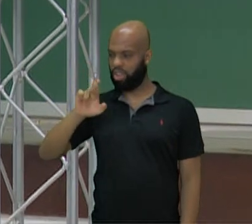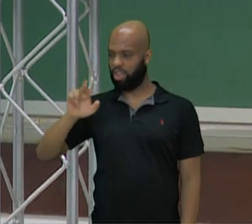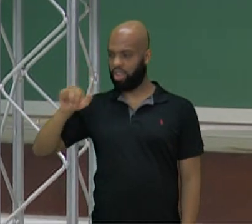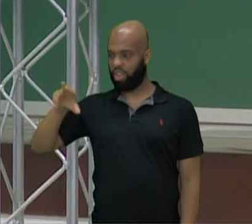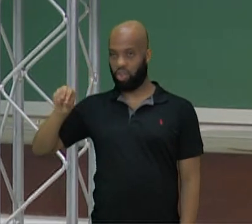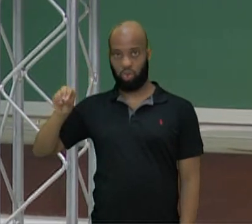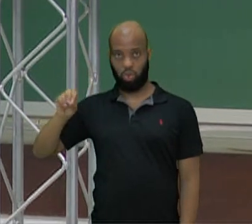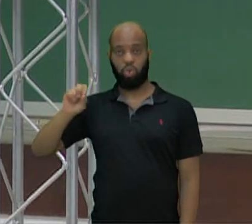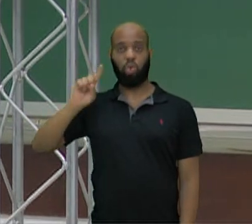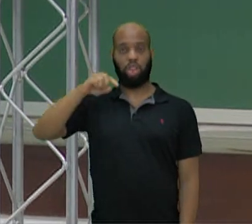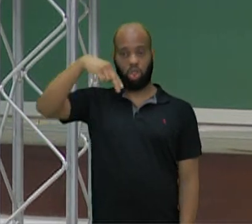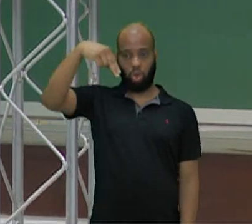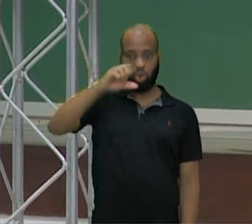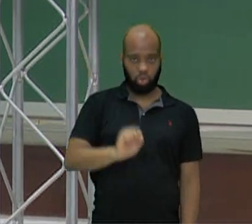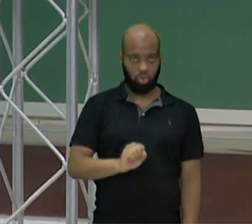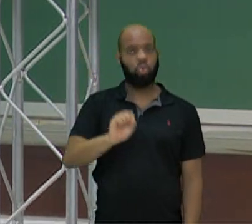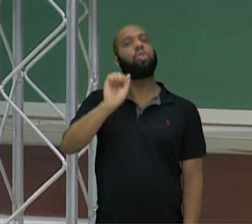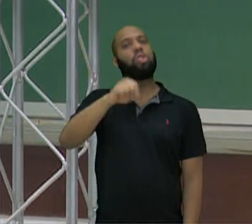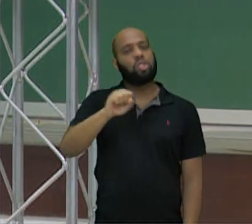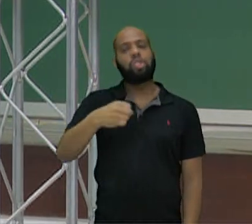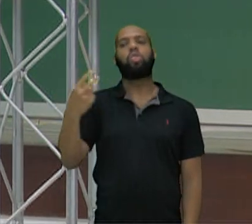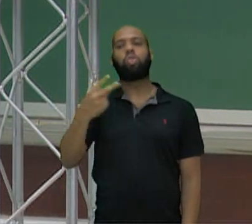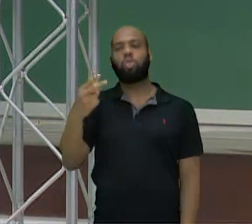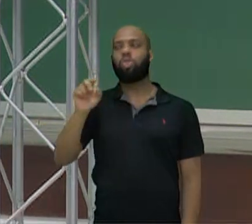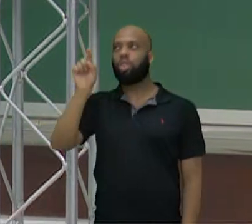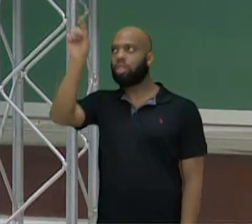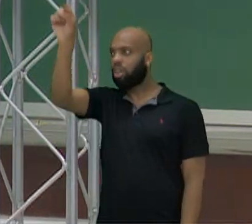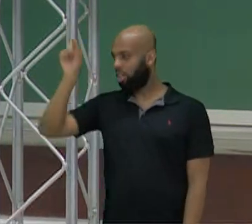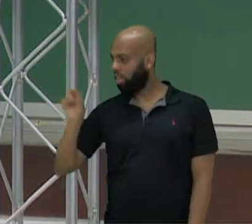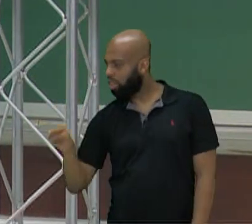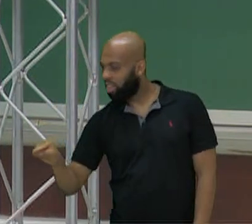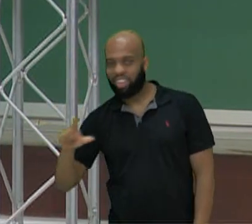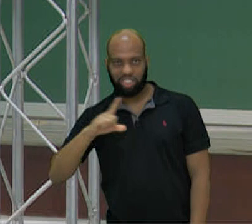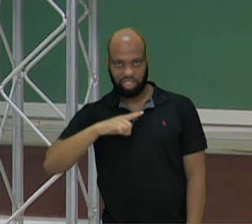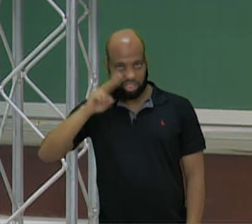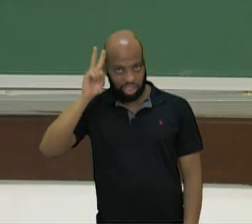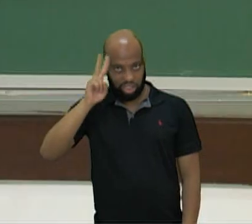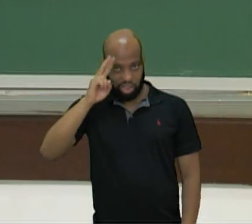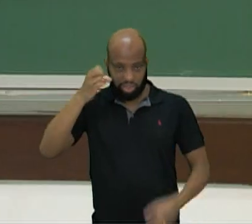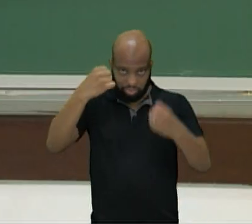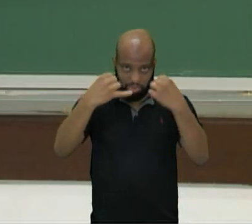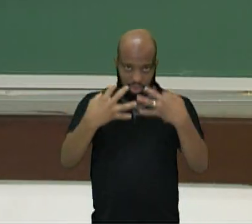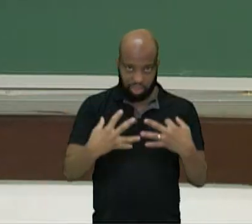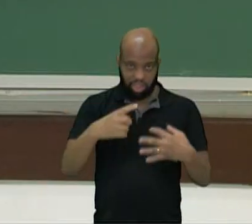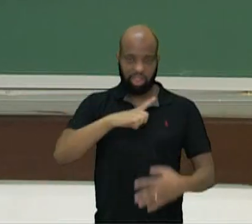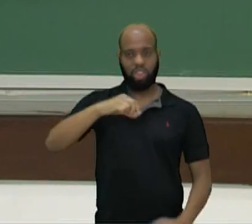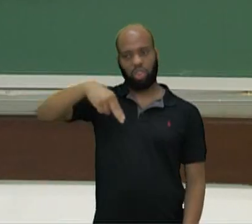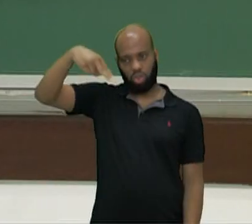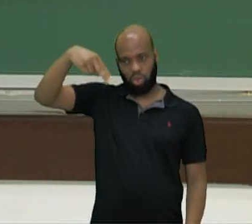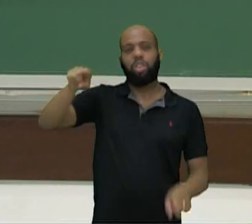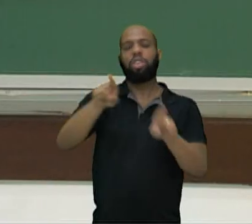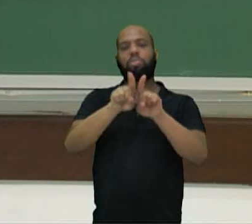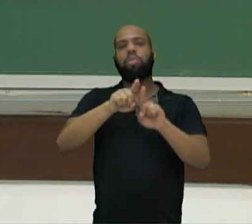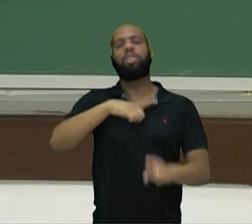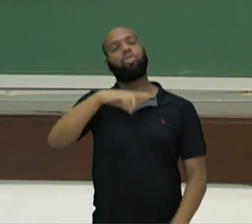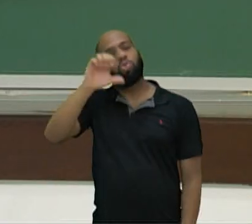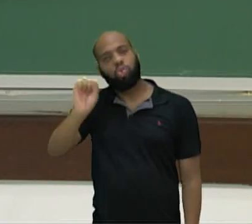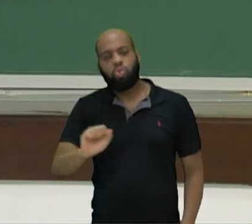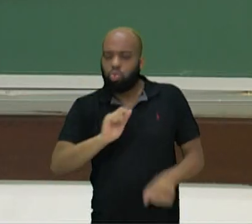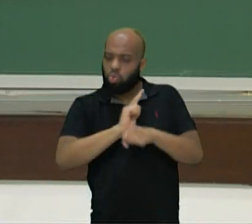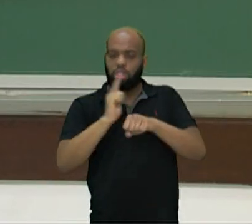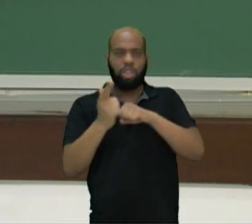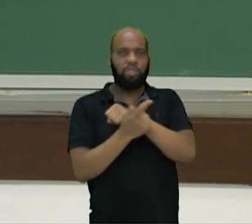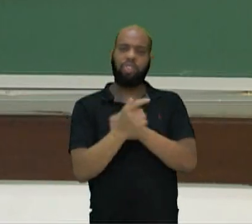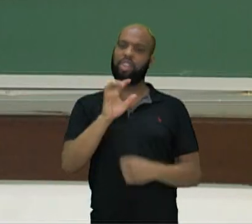sul? Sim. Lembra do mapinha que eu tinha colocado lá, tanto no norte como no sul? Na hora de estudar, pega o mapinha, geografia, é isso aí.